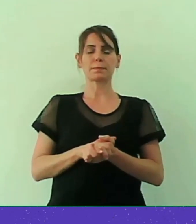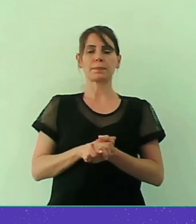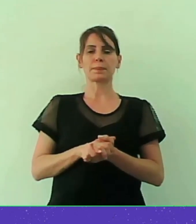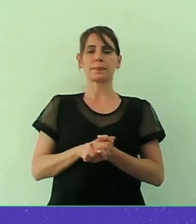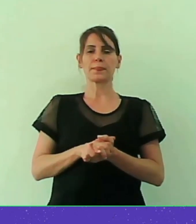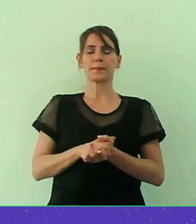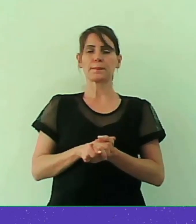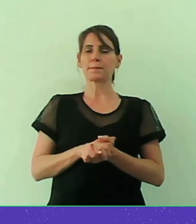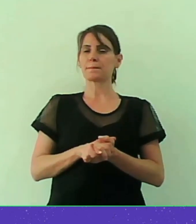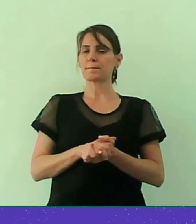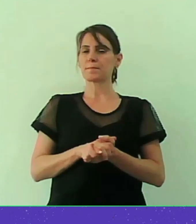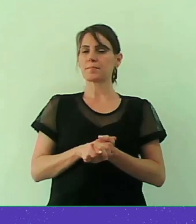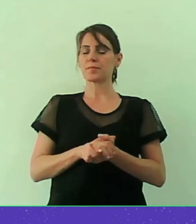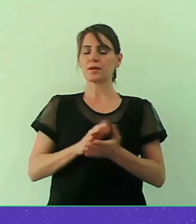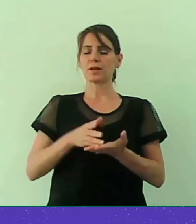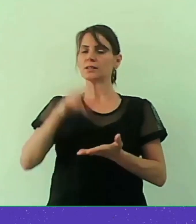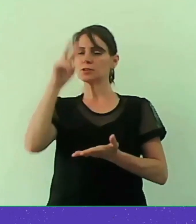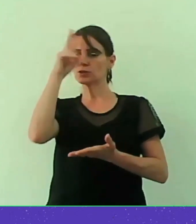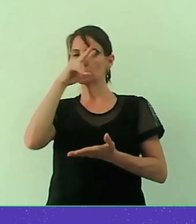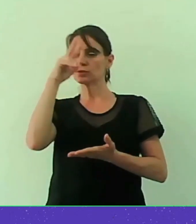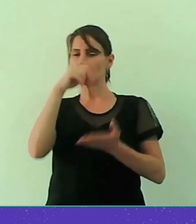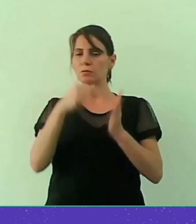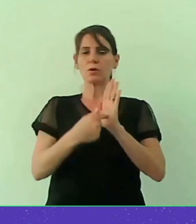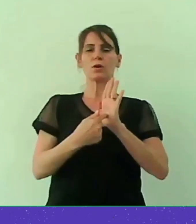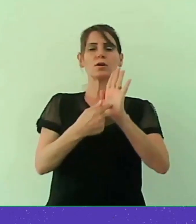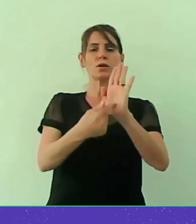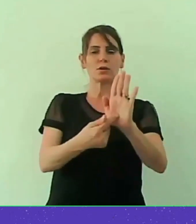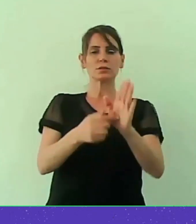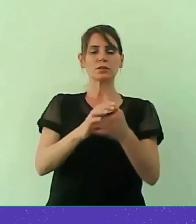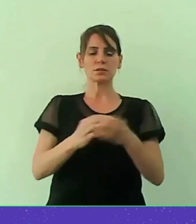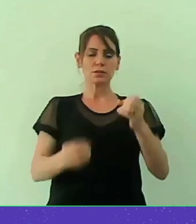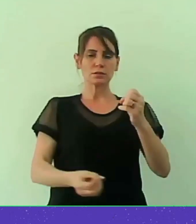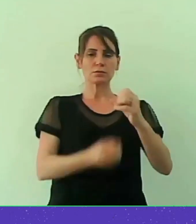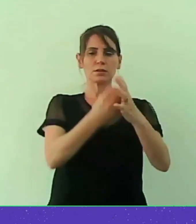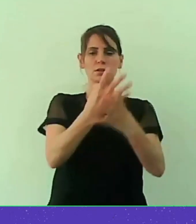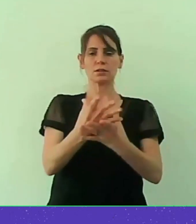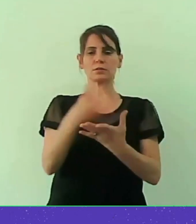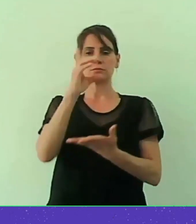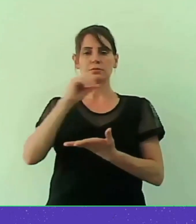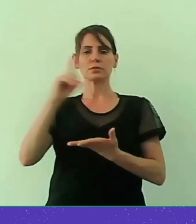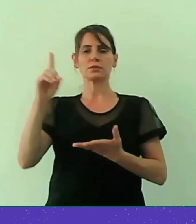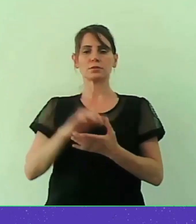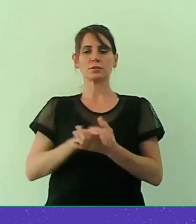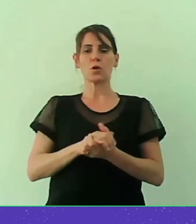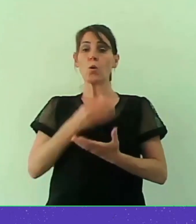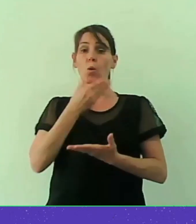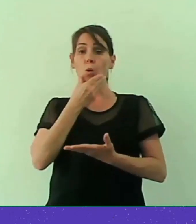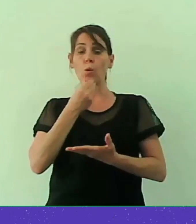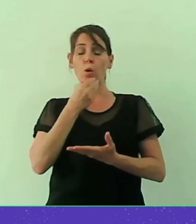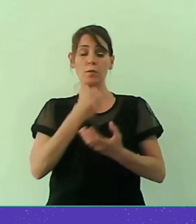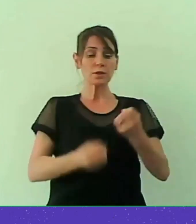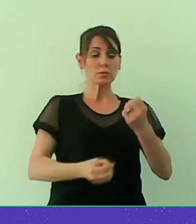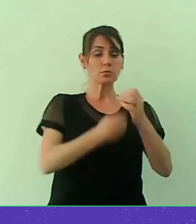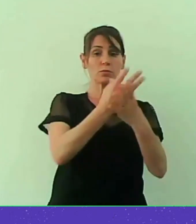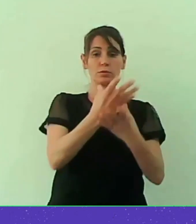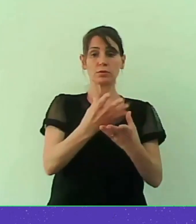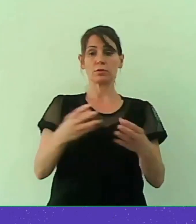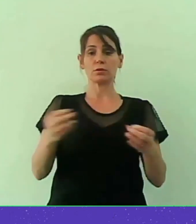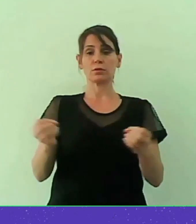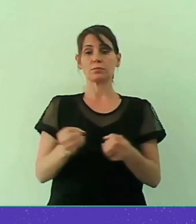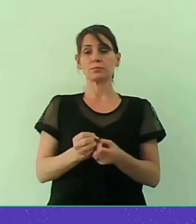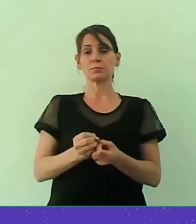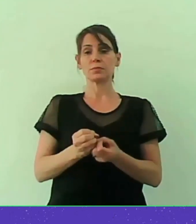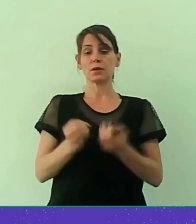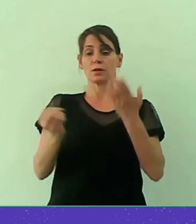a história remonta na criação. O homem foi criado à imagem e semelhança de